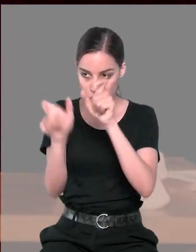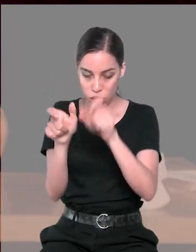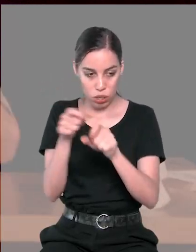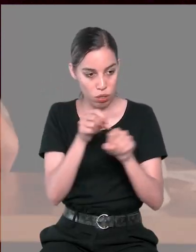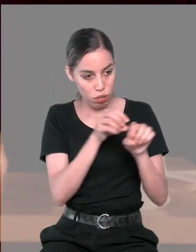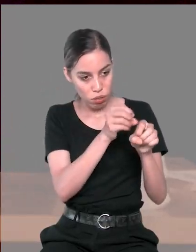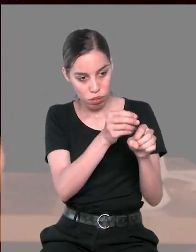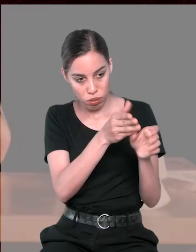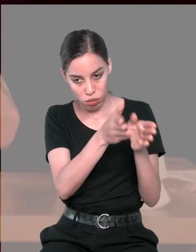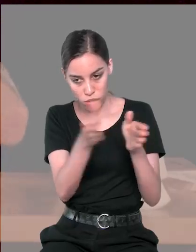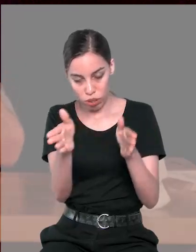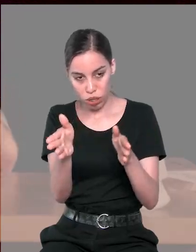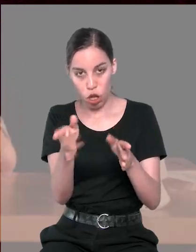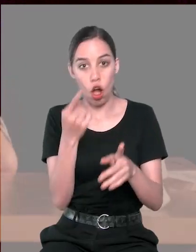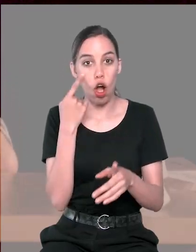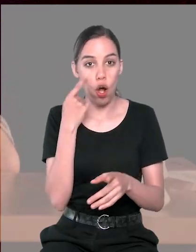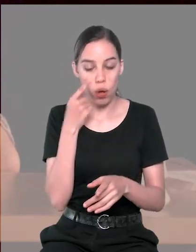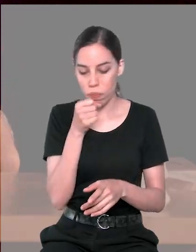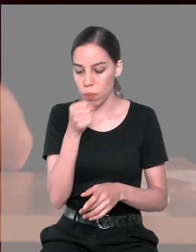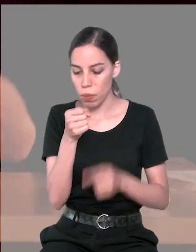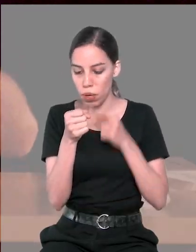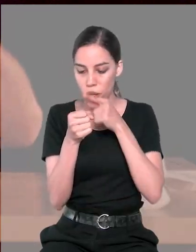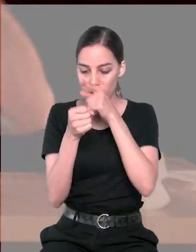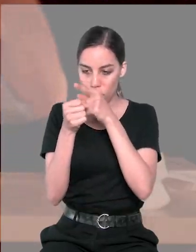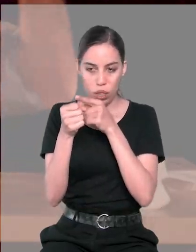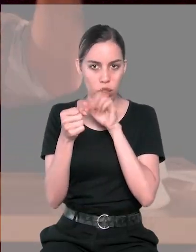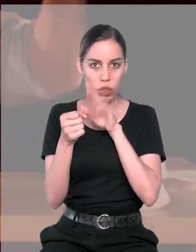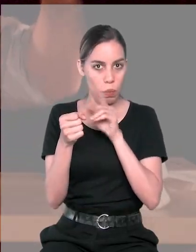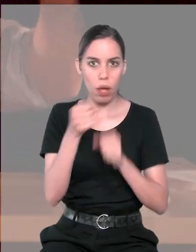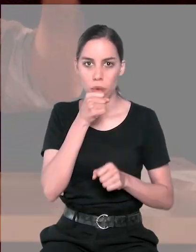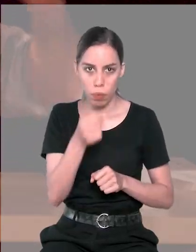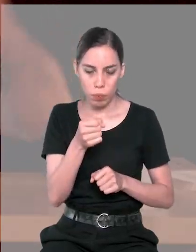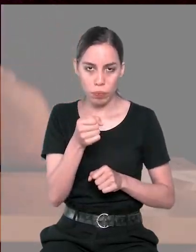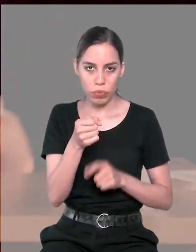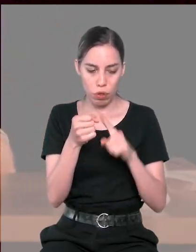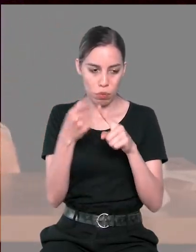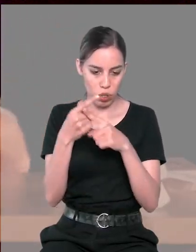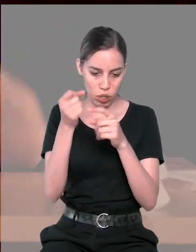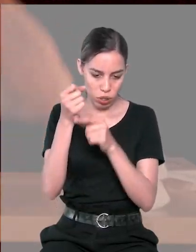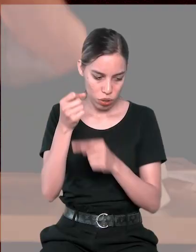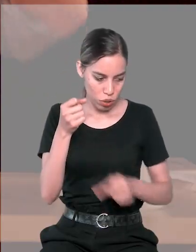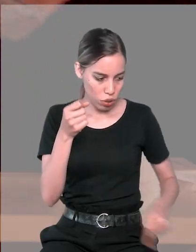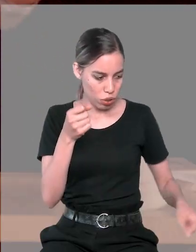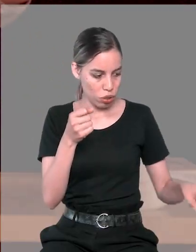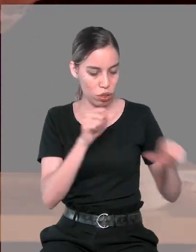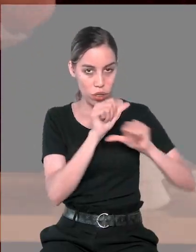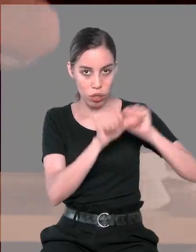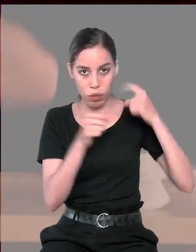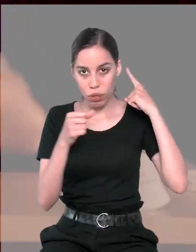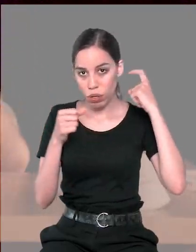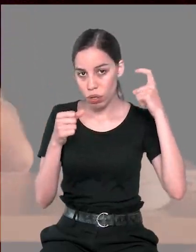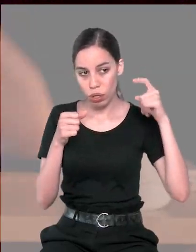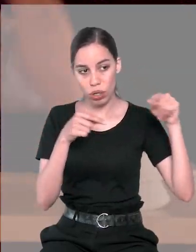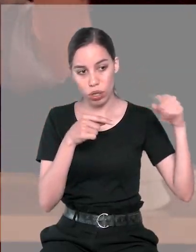um microfone não é um microfone, que ele cria transformações, que ele vira o som, que o som vira outra coisa, que a outra coisa vira o